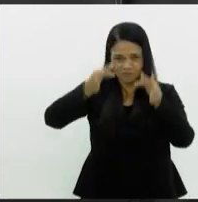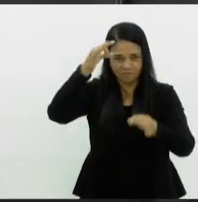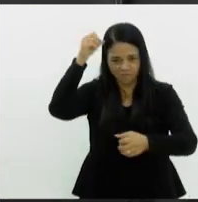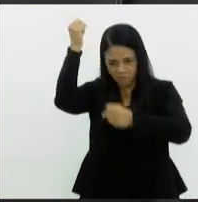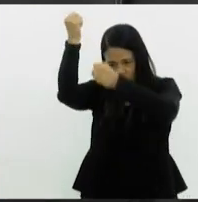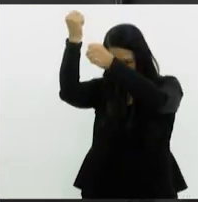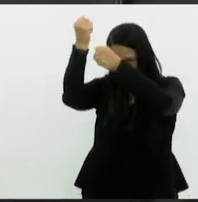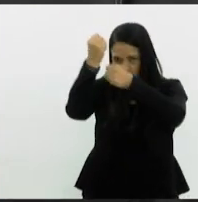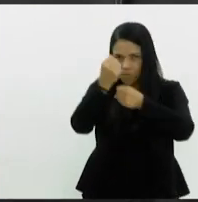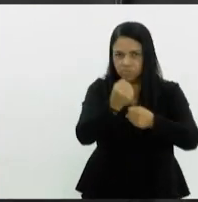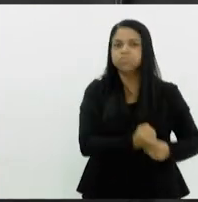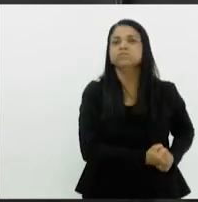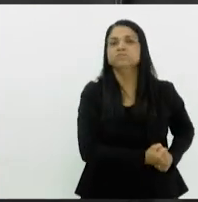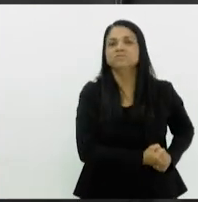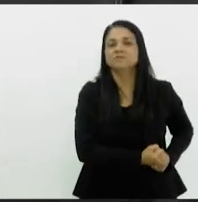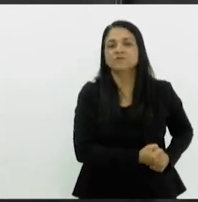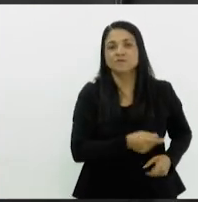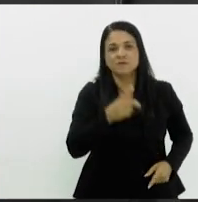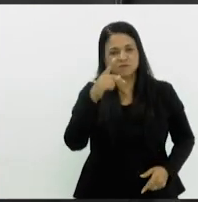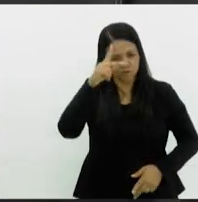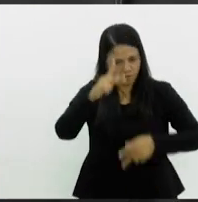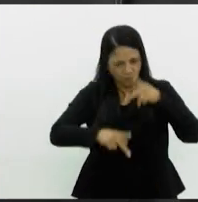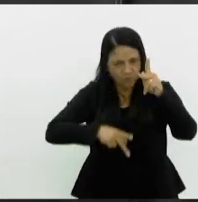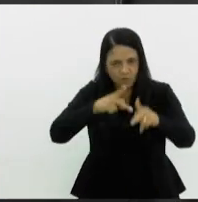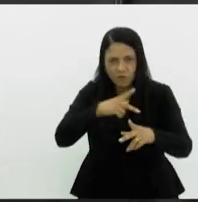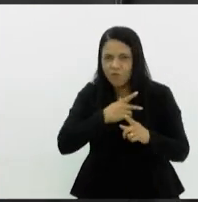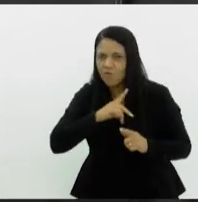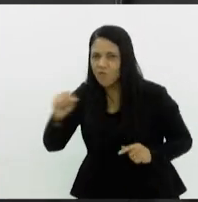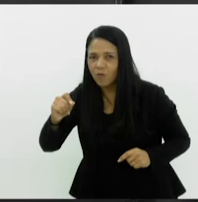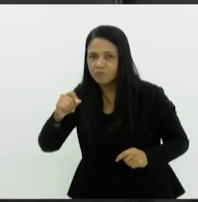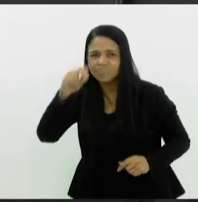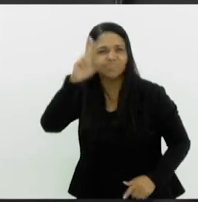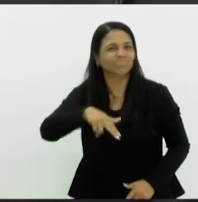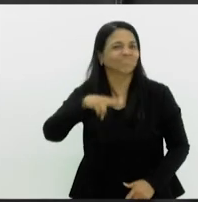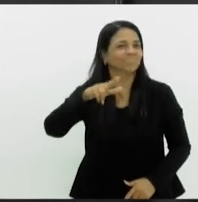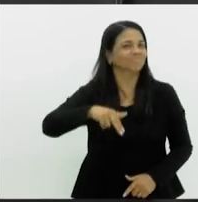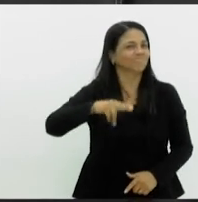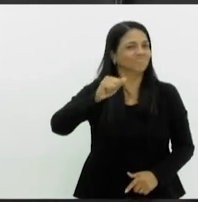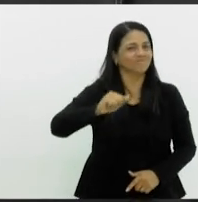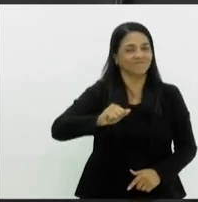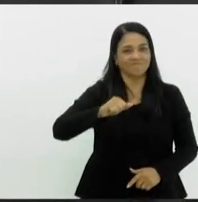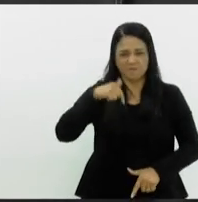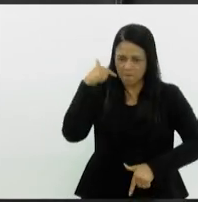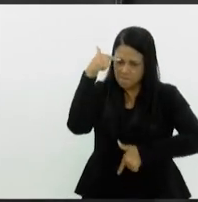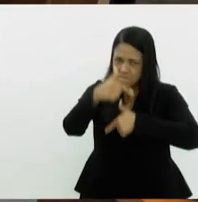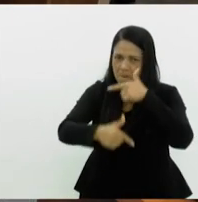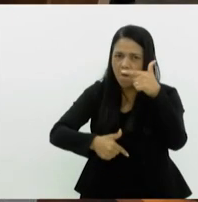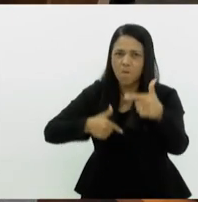Forte, verás que o filho teu não foge à luz.